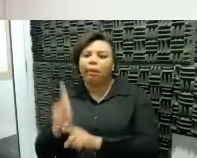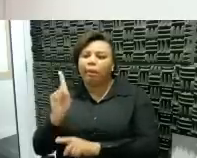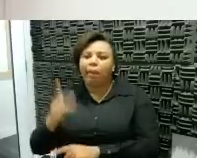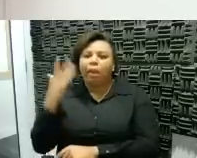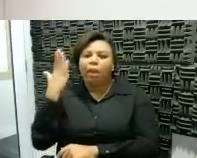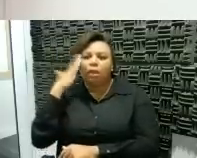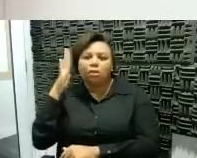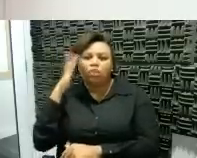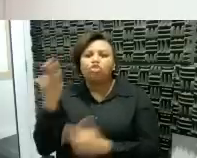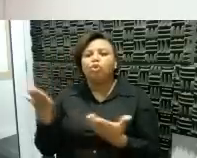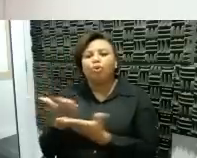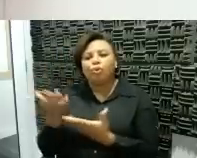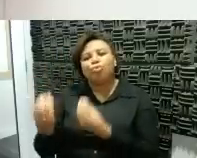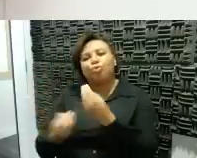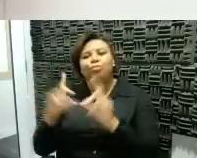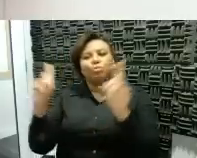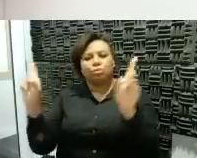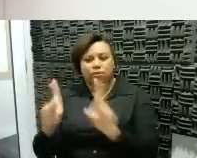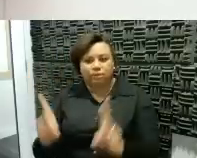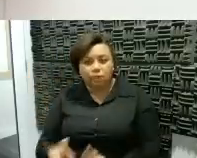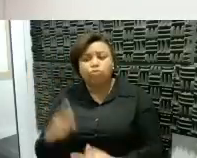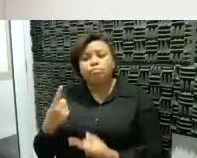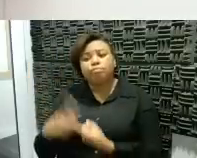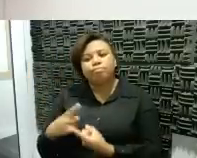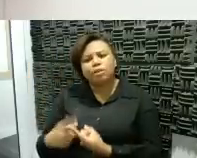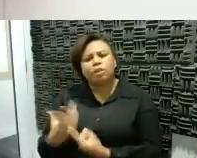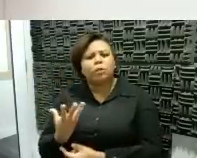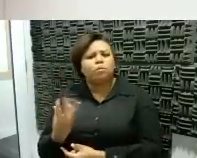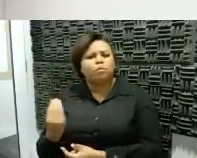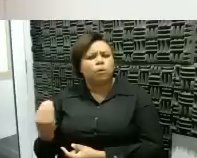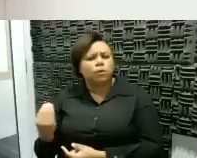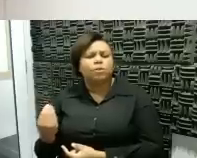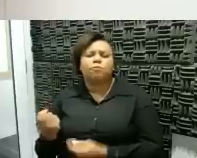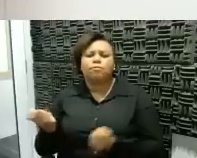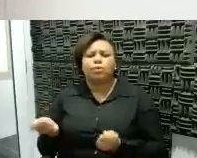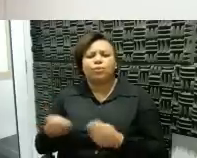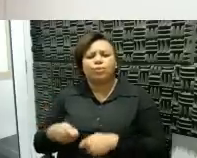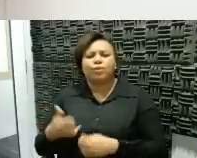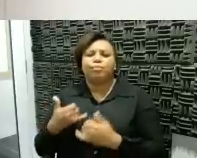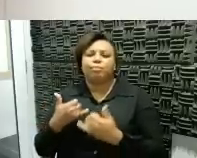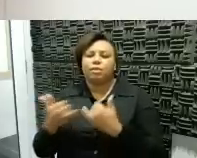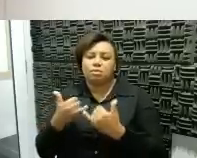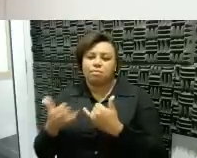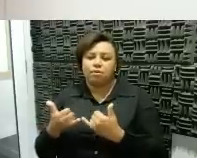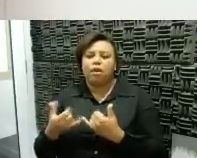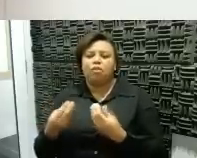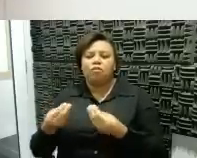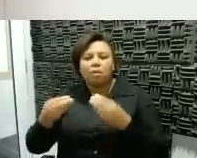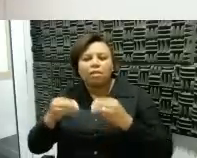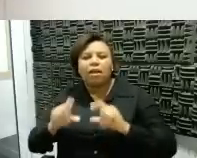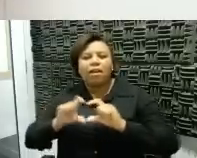deficiência porque muitas condições né como eu vou vou colocar aqui embaixo h a esquizofrenia